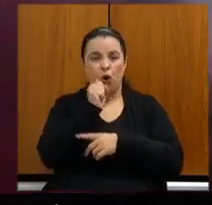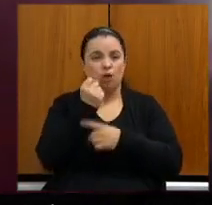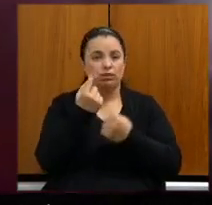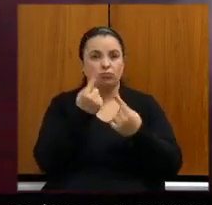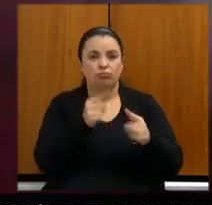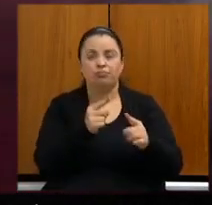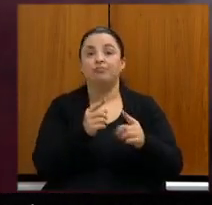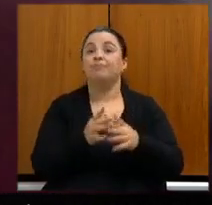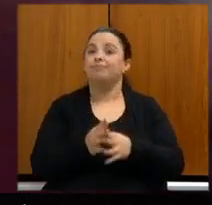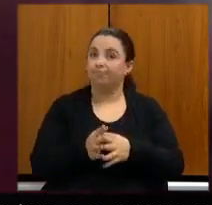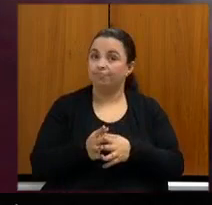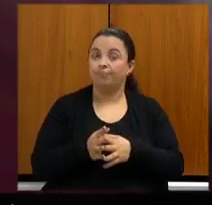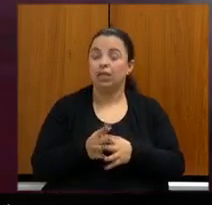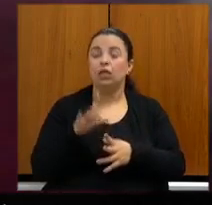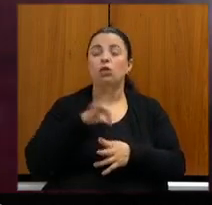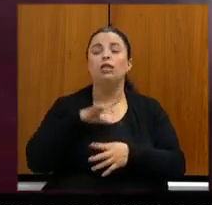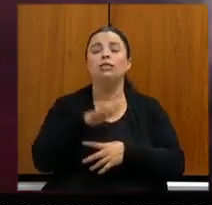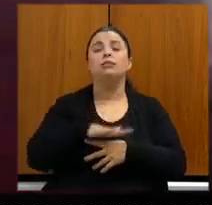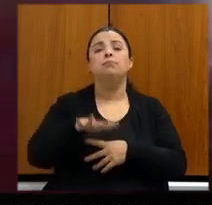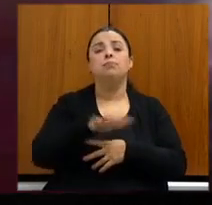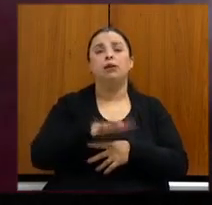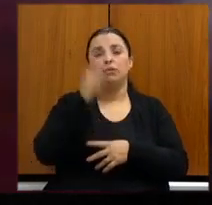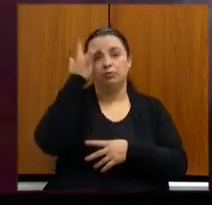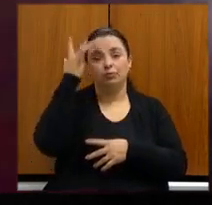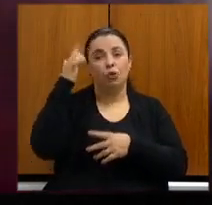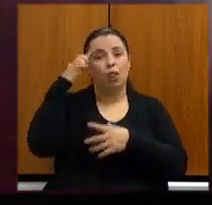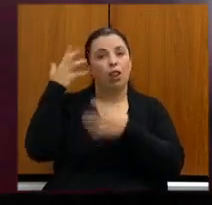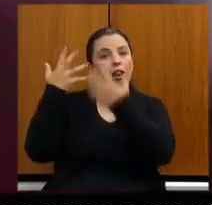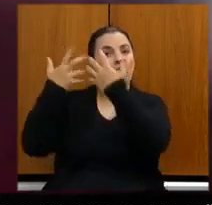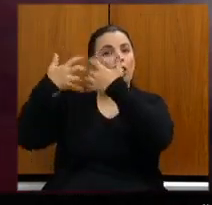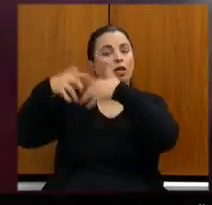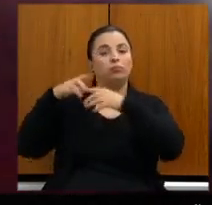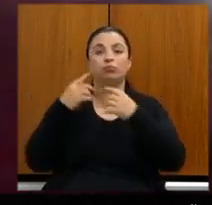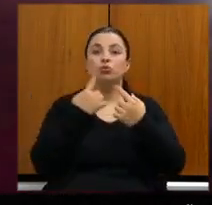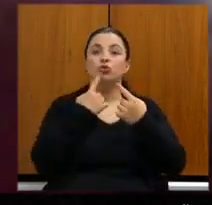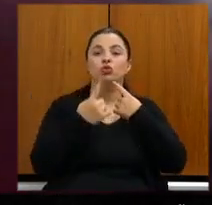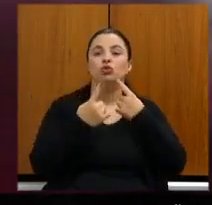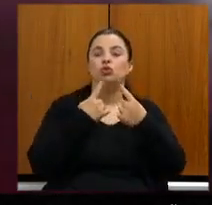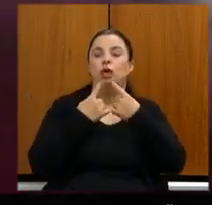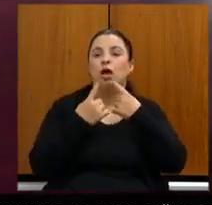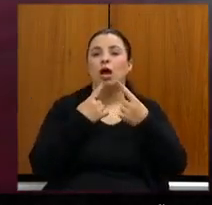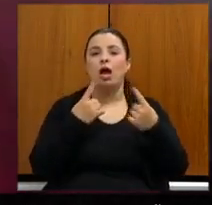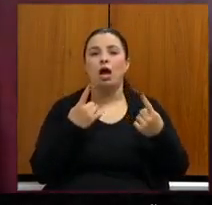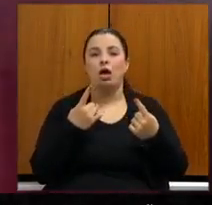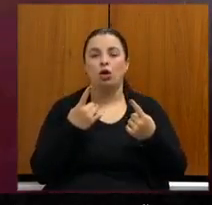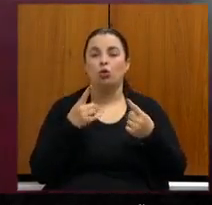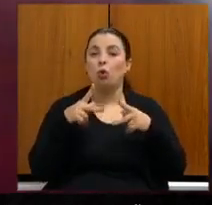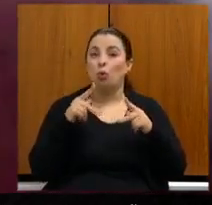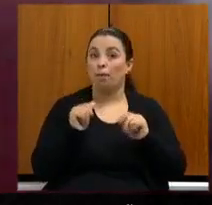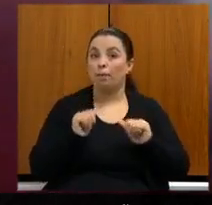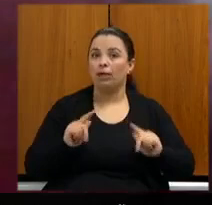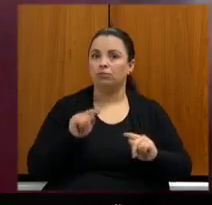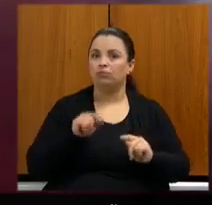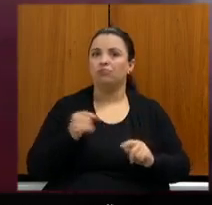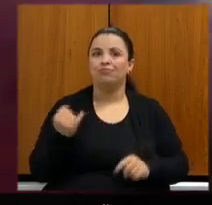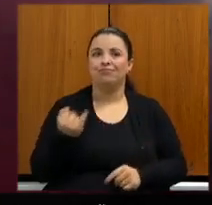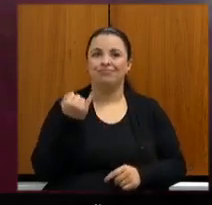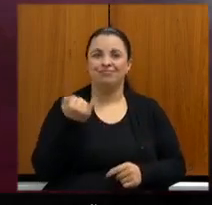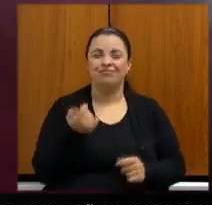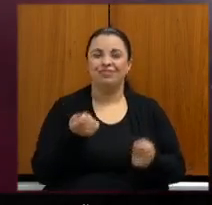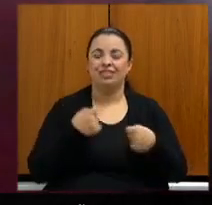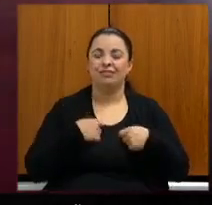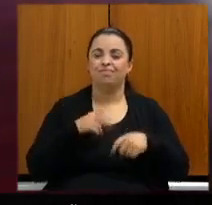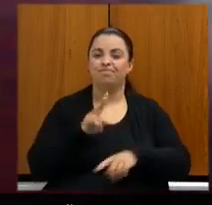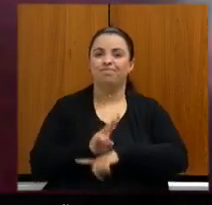espaços que colocam as pessoas para conversar para dialogar né de forma pacífica é muito importante para a gente